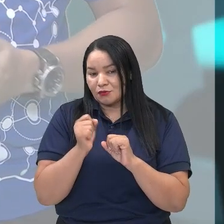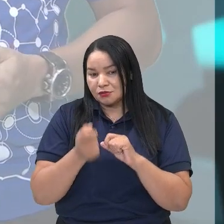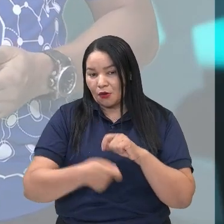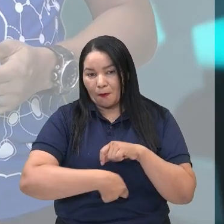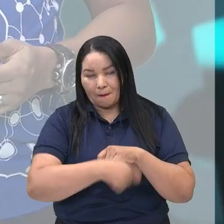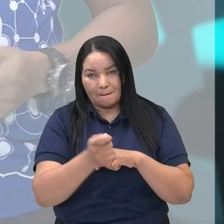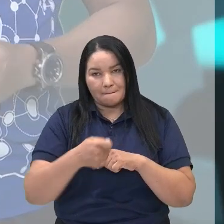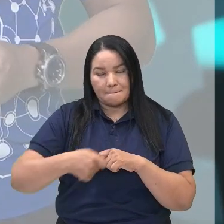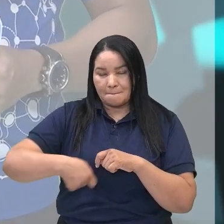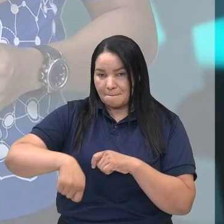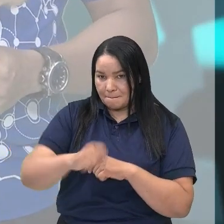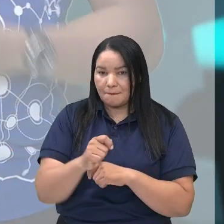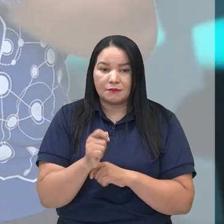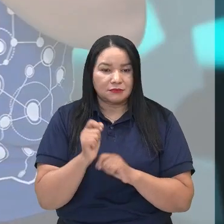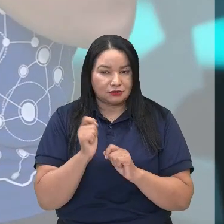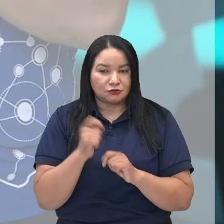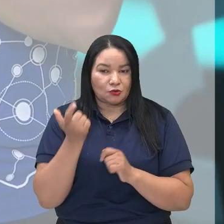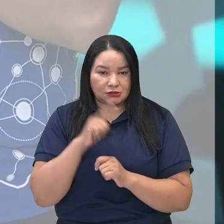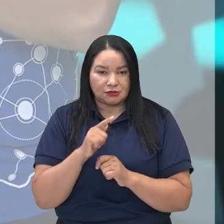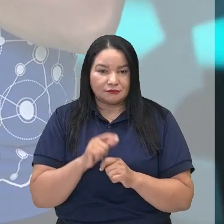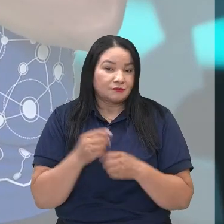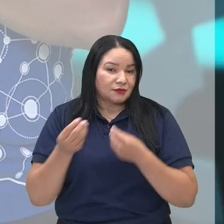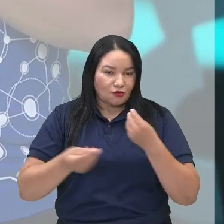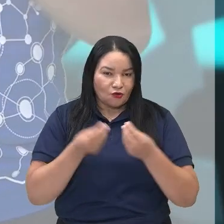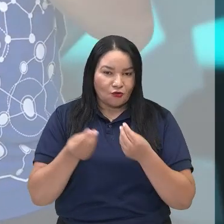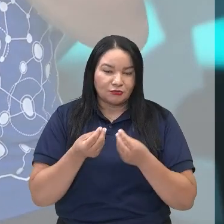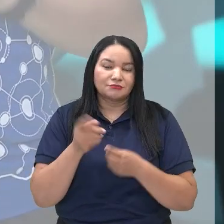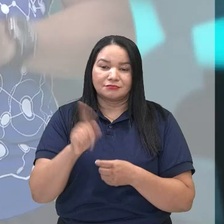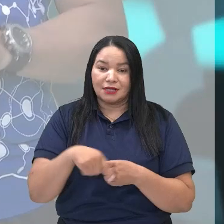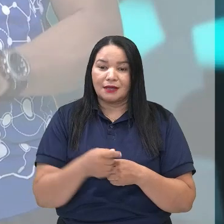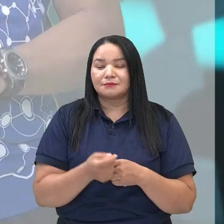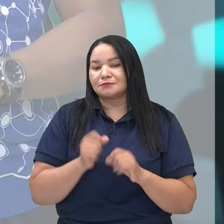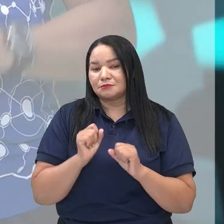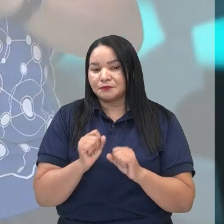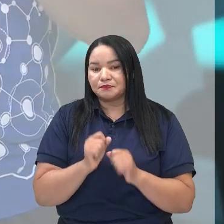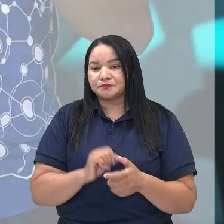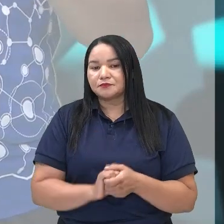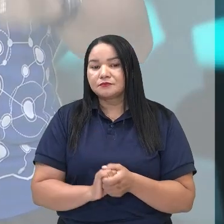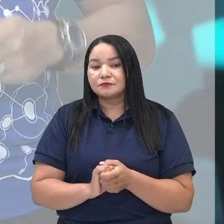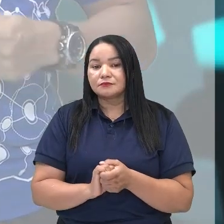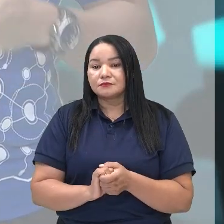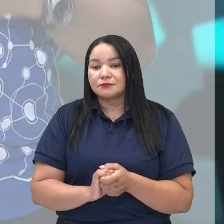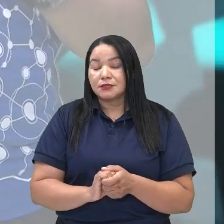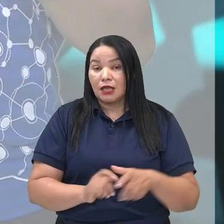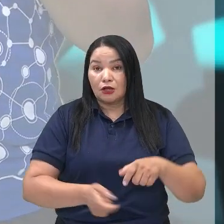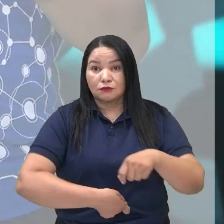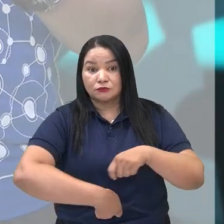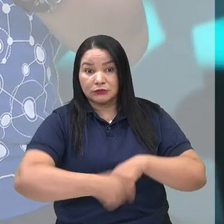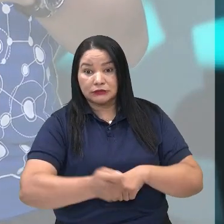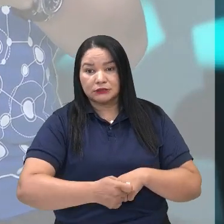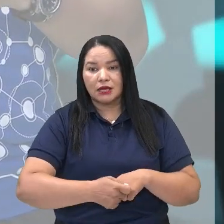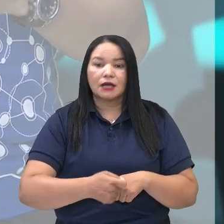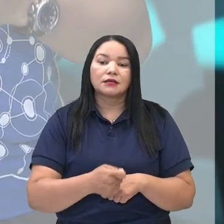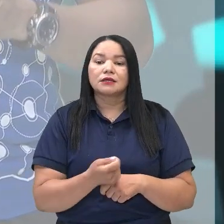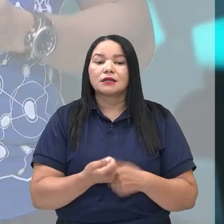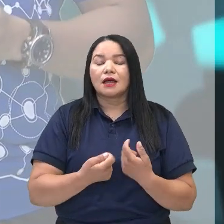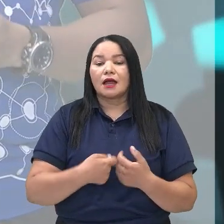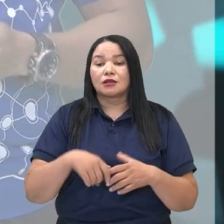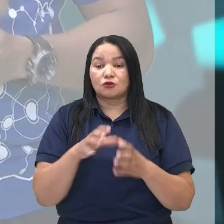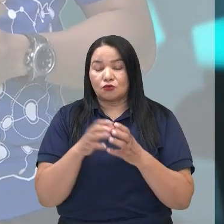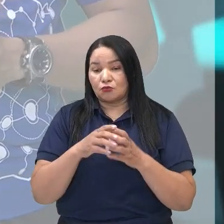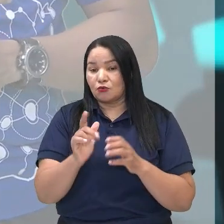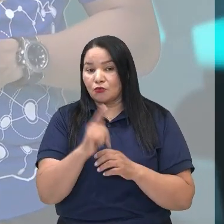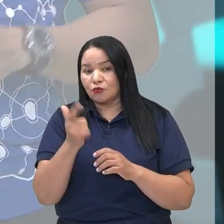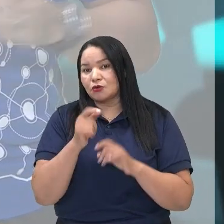jogo. Como que ele vai fazer isso? Através da rebatida. Após o saque, o adversário deve devolver a bola, que